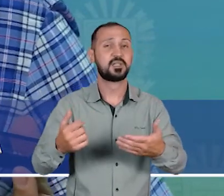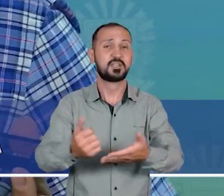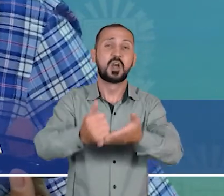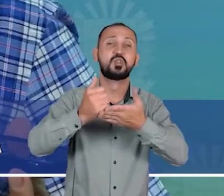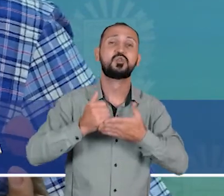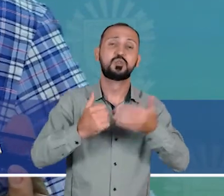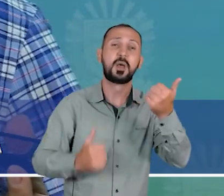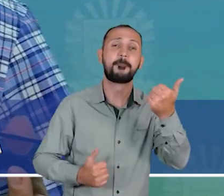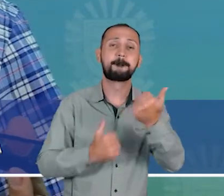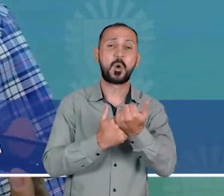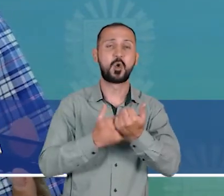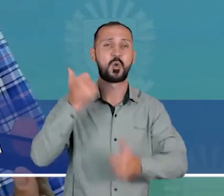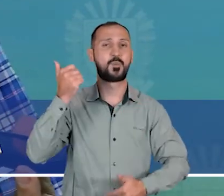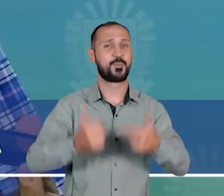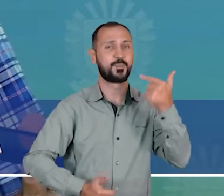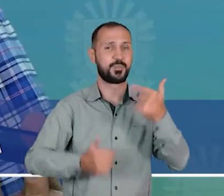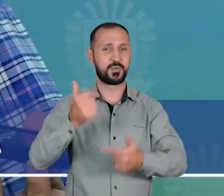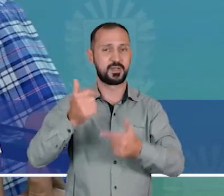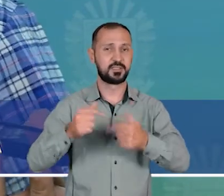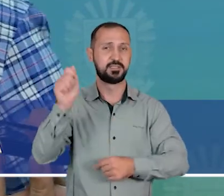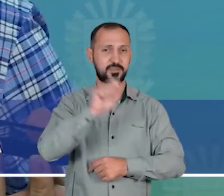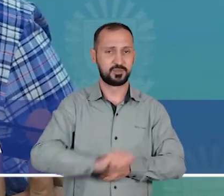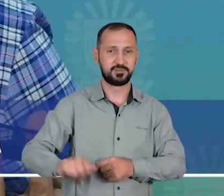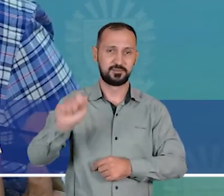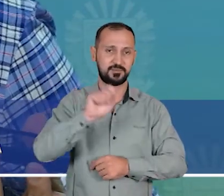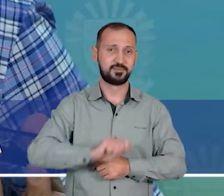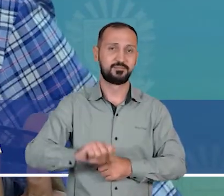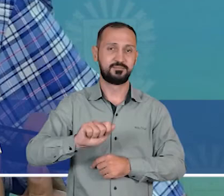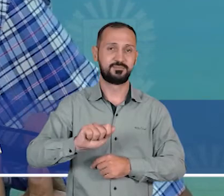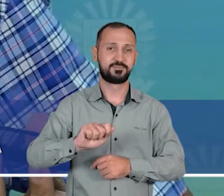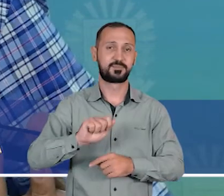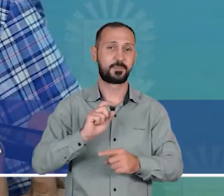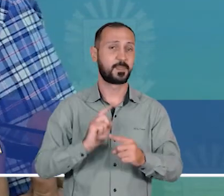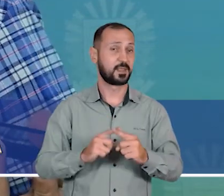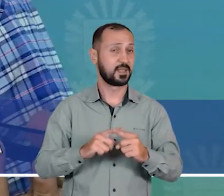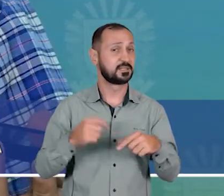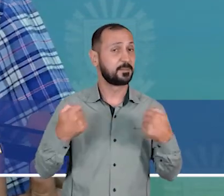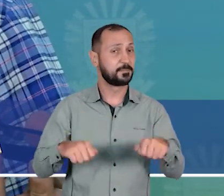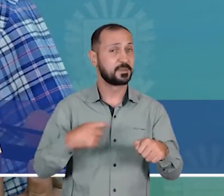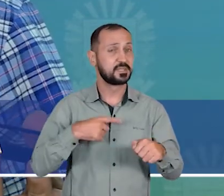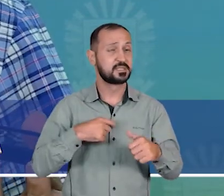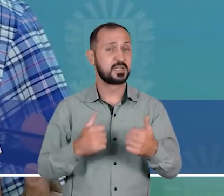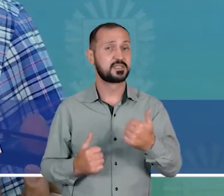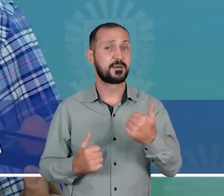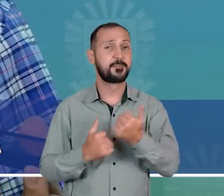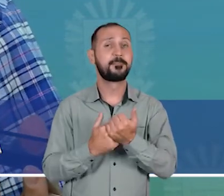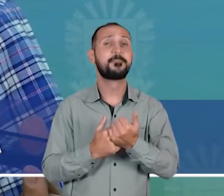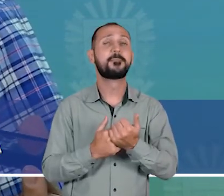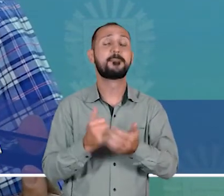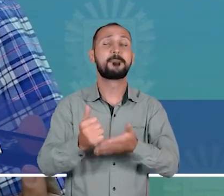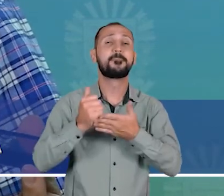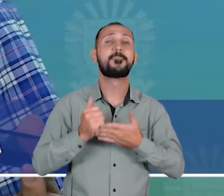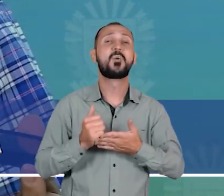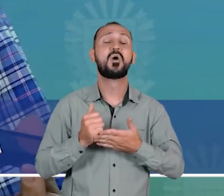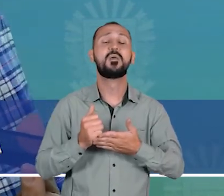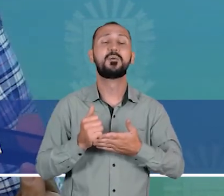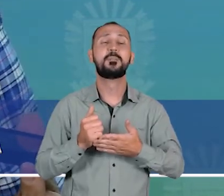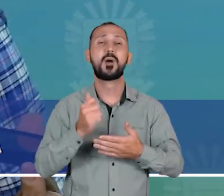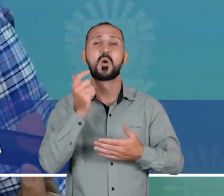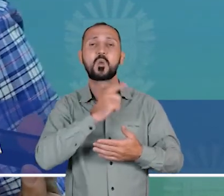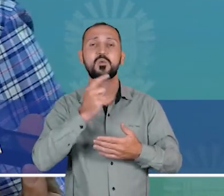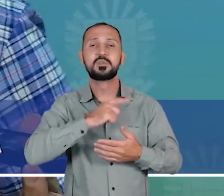ajuda, principalmente da parte política, né, e da associação, porque a gente precisa de mais ajuda para